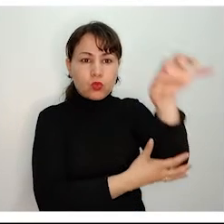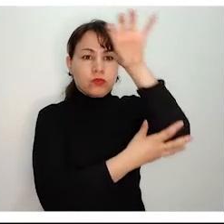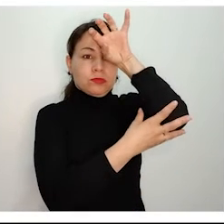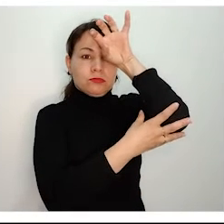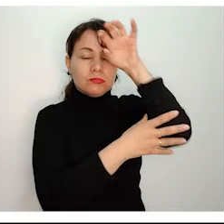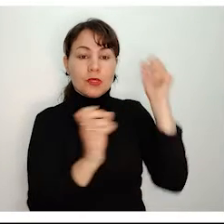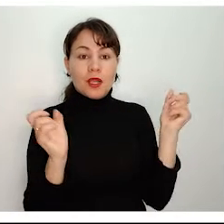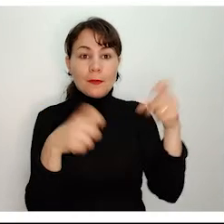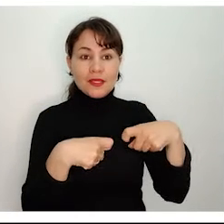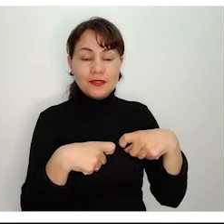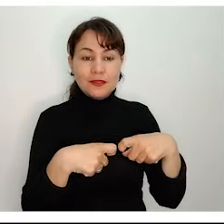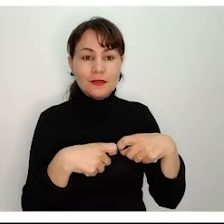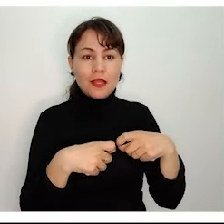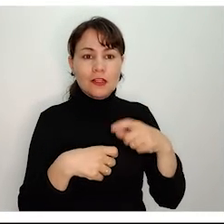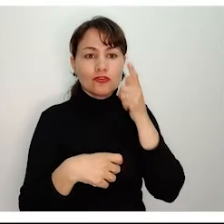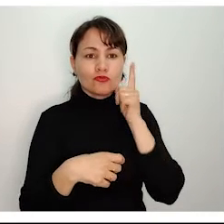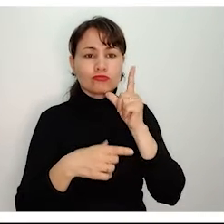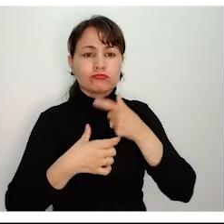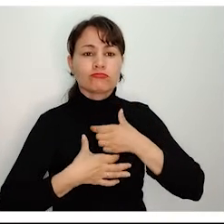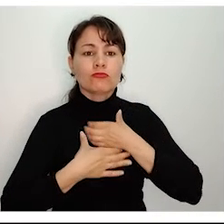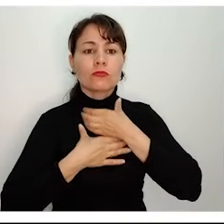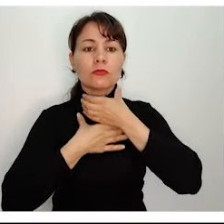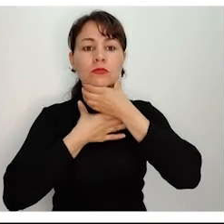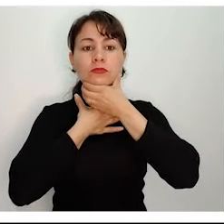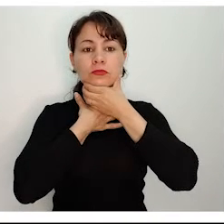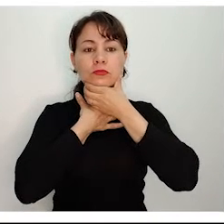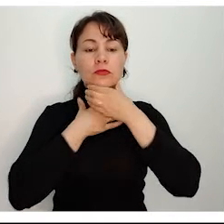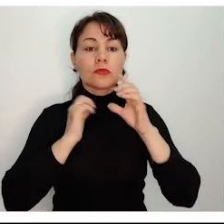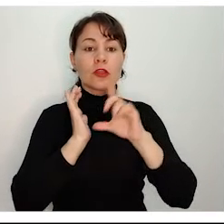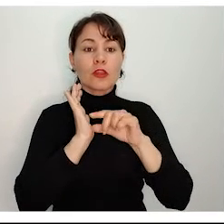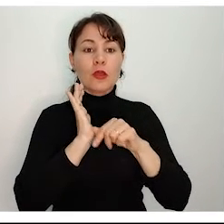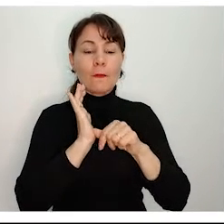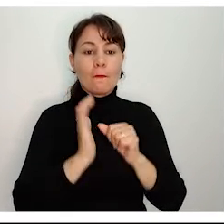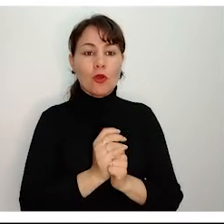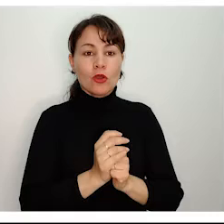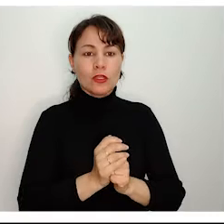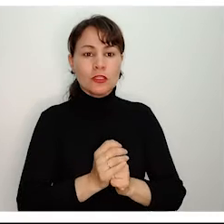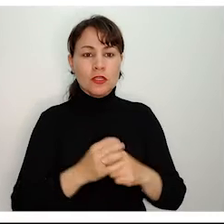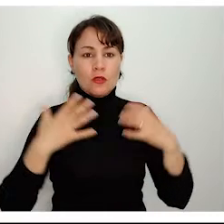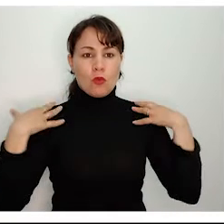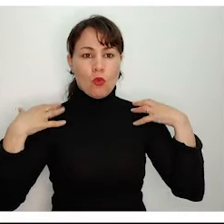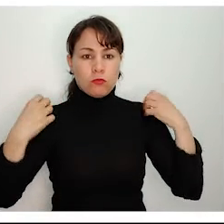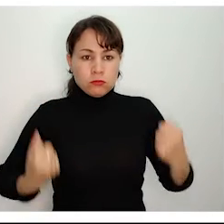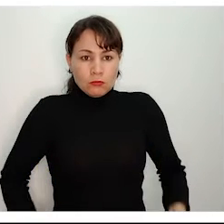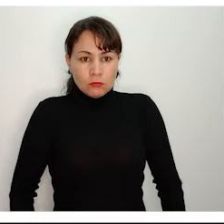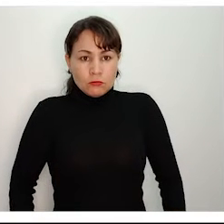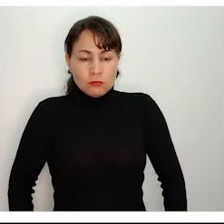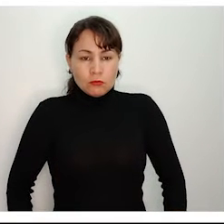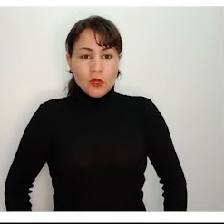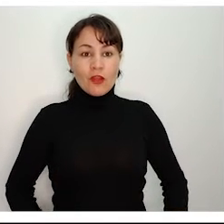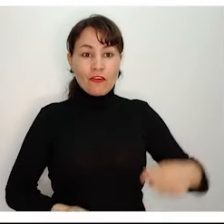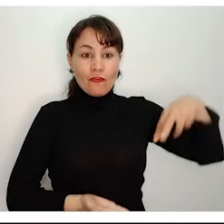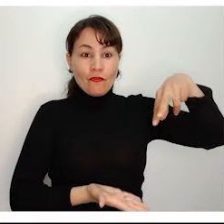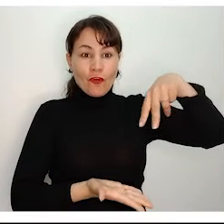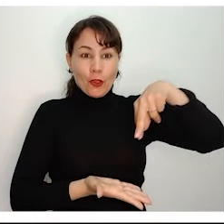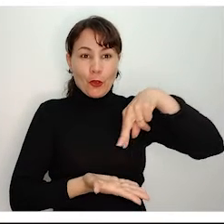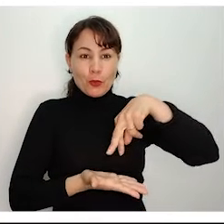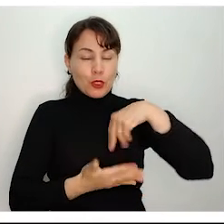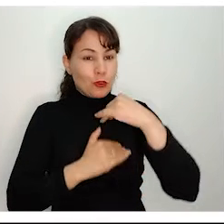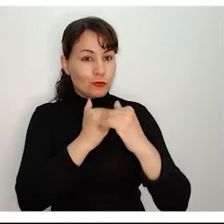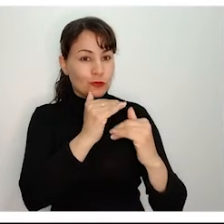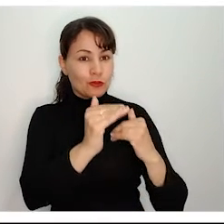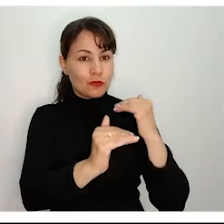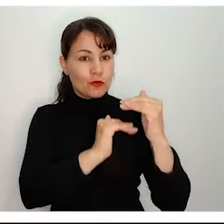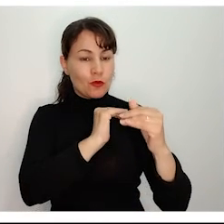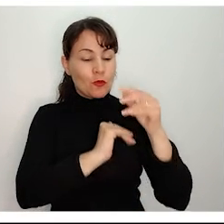aprende, adquire a capacidade de sustentar a cabeça, depois ela adquire a capacidade de sustentar o tronco, vai